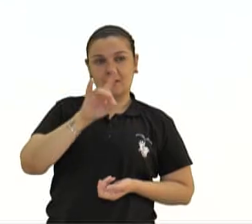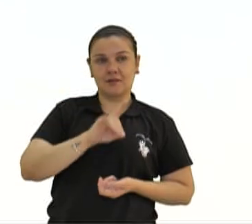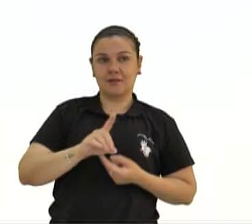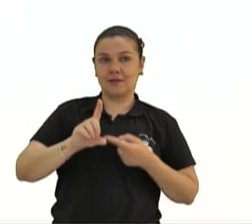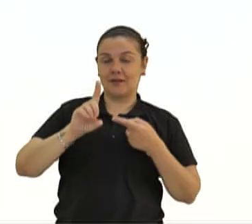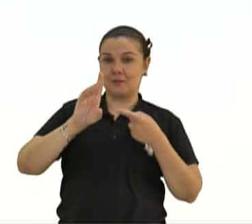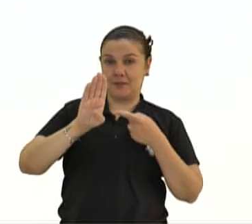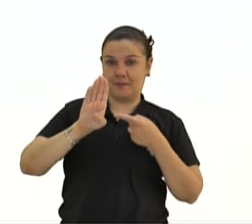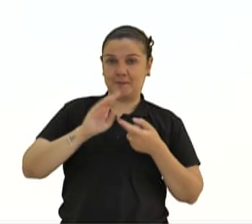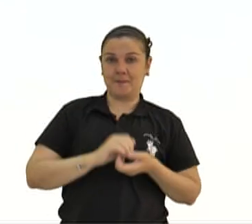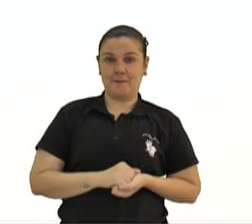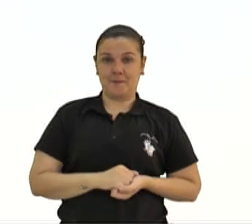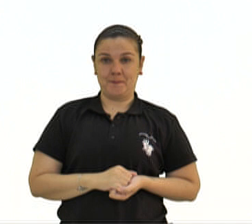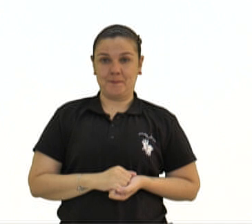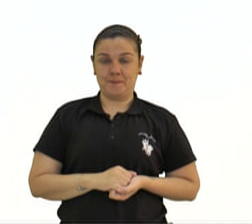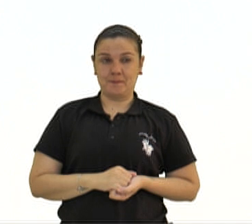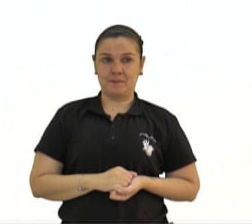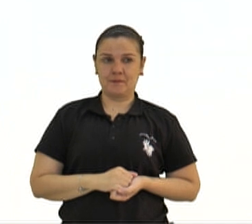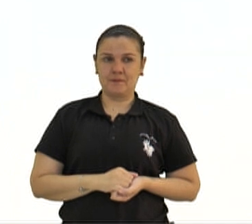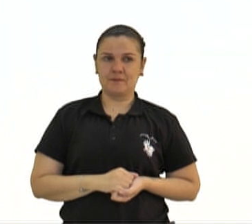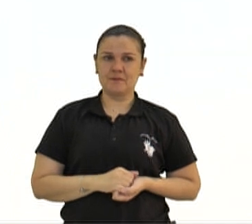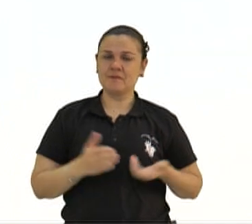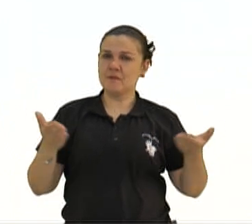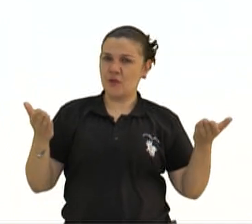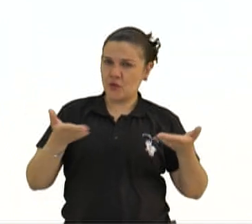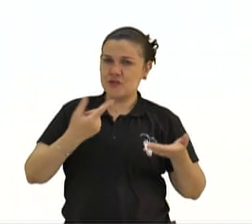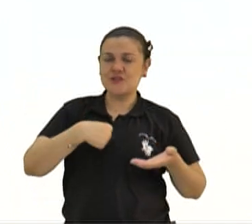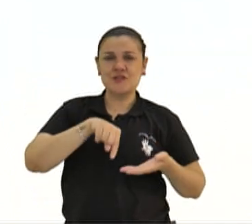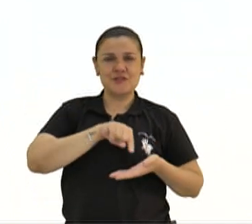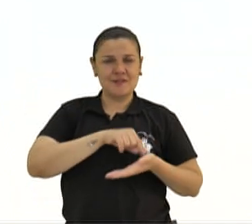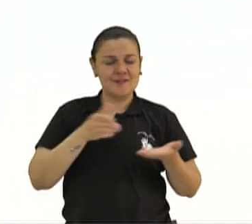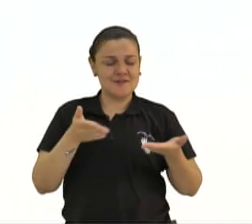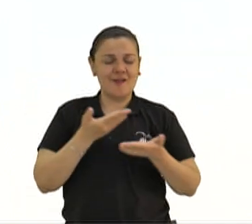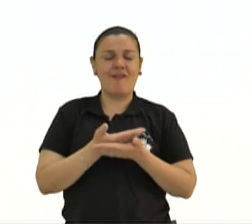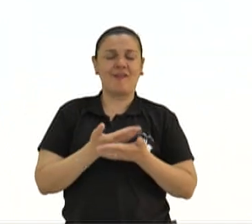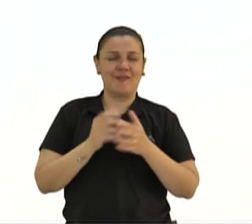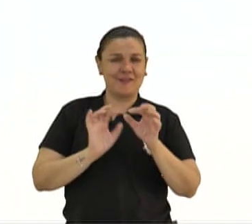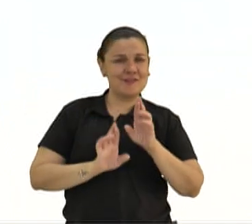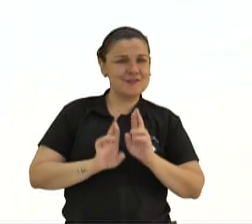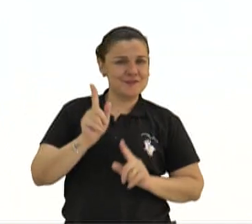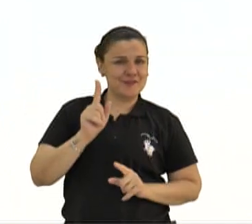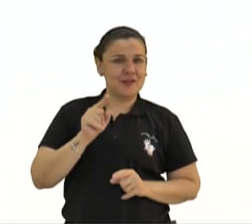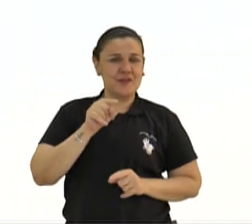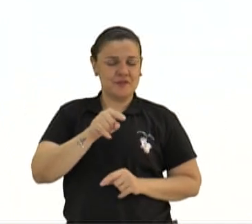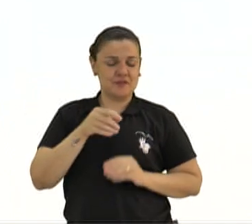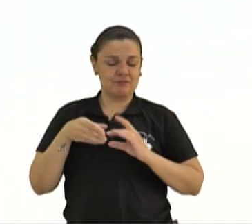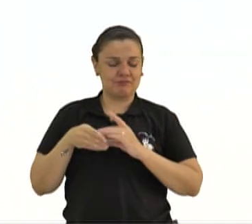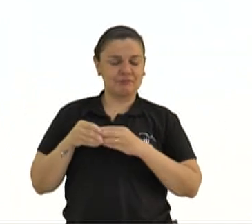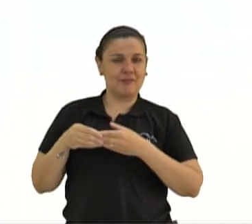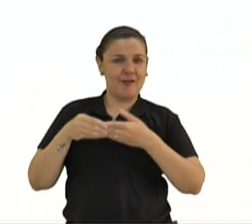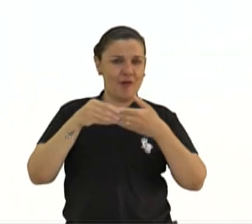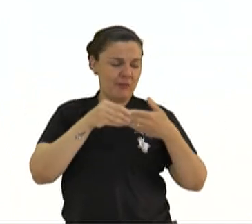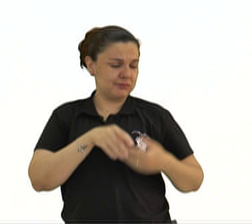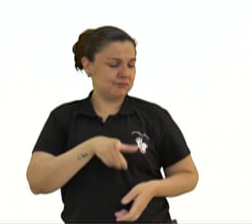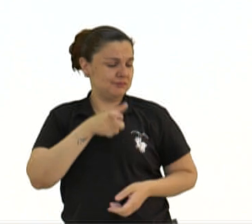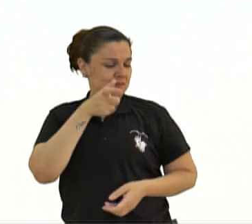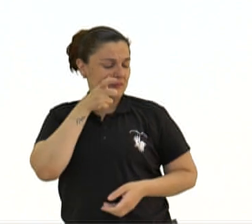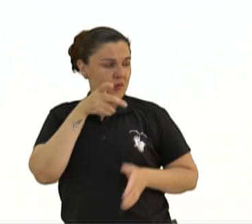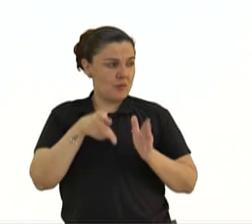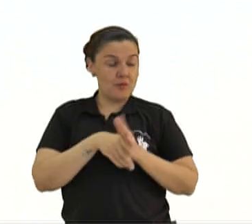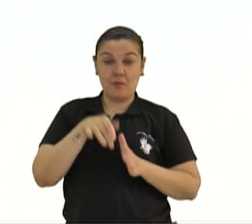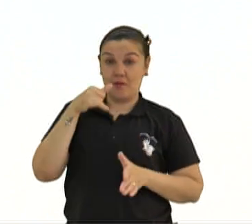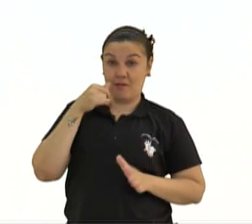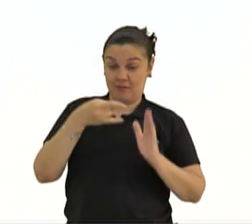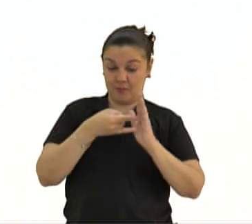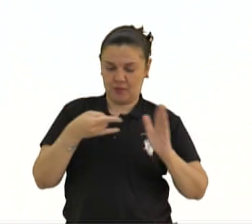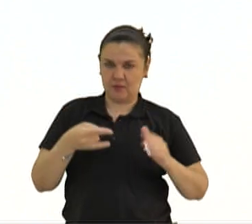a letra B. Pessoal, hoje foi uma aula diferente, não é verdade? E você acompanhou um pouco da história do